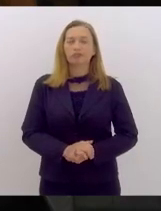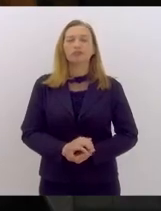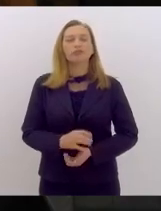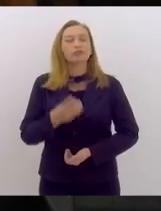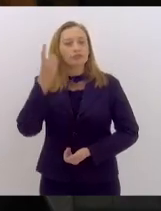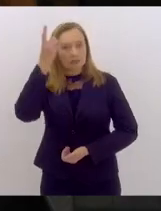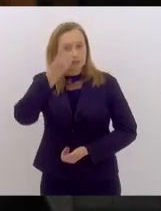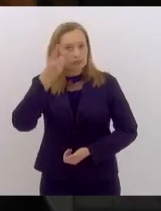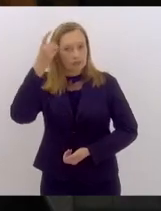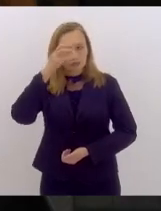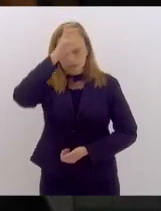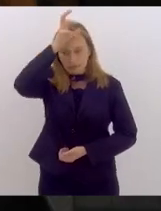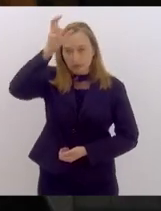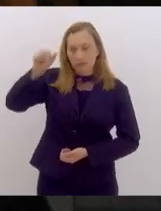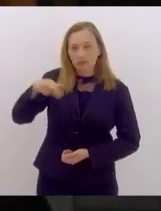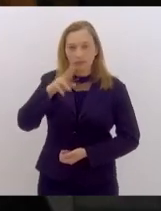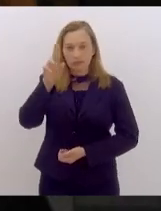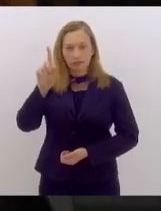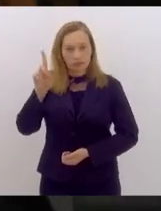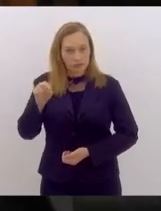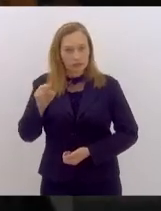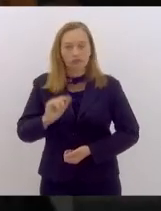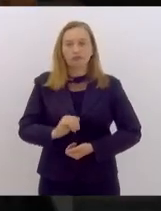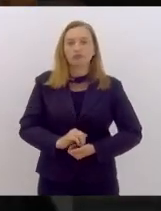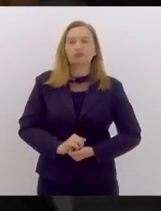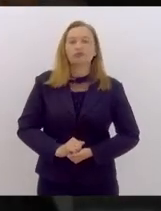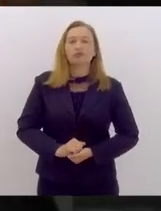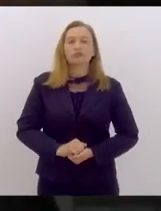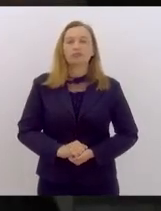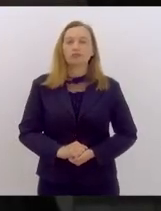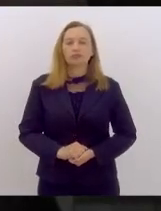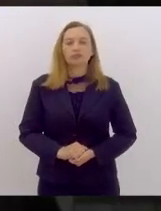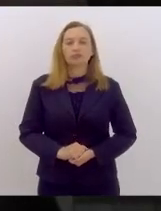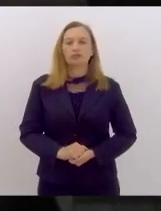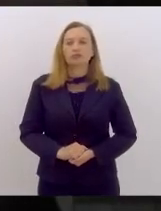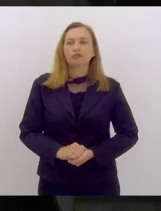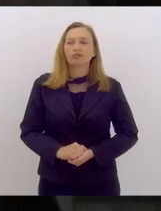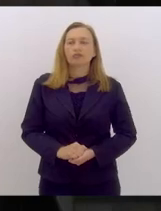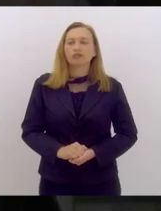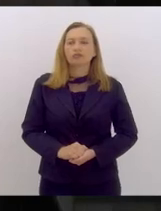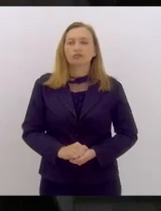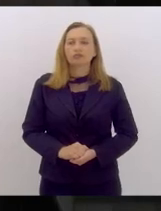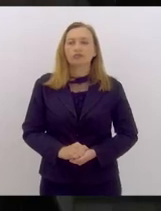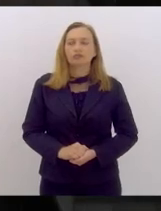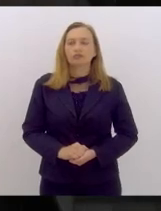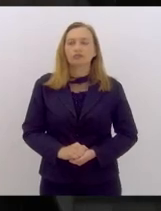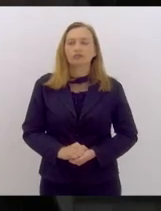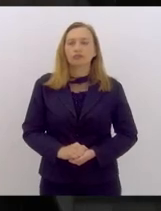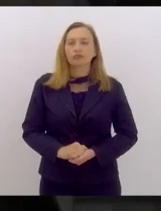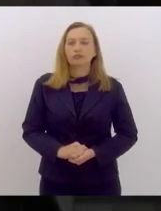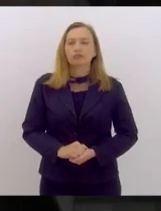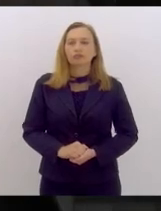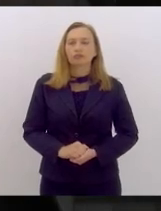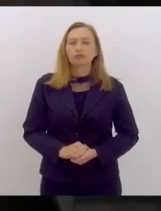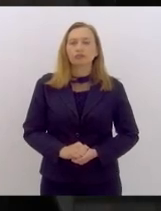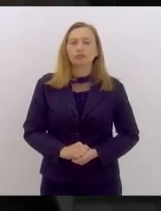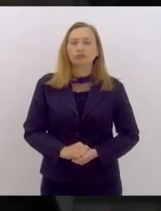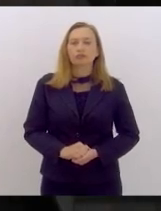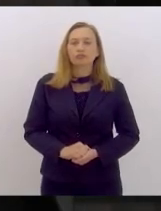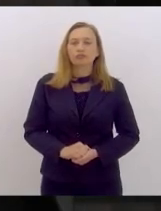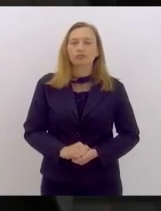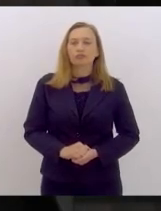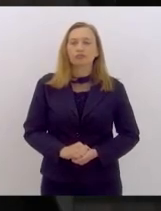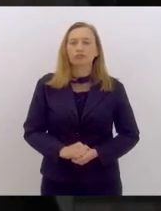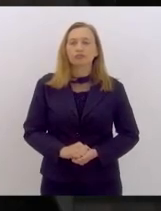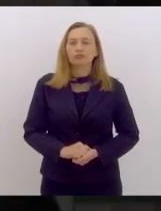deputada tia Ju o comando aqui o nosso expediente